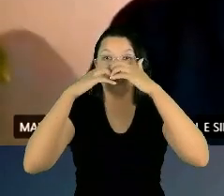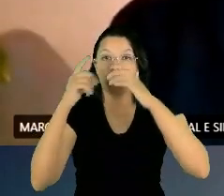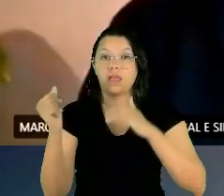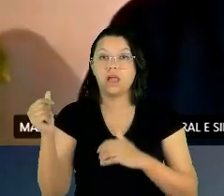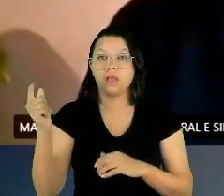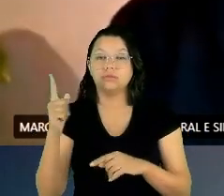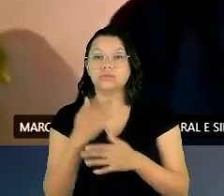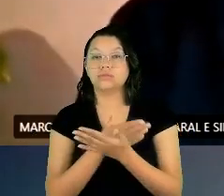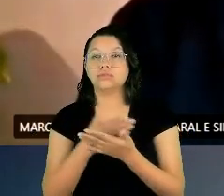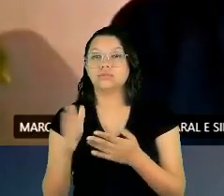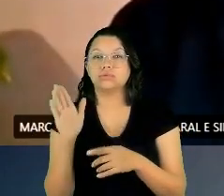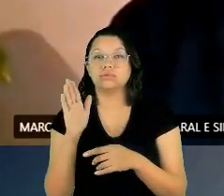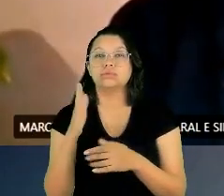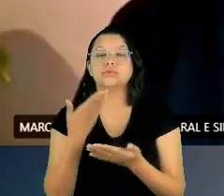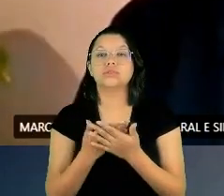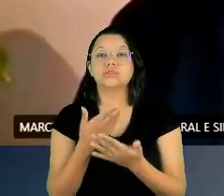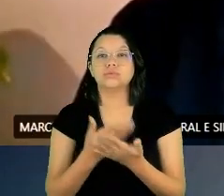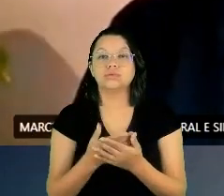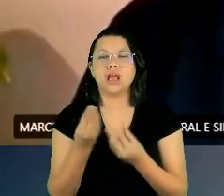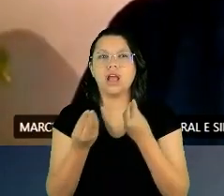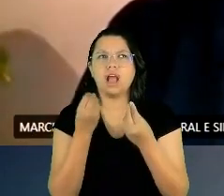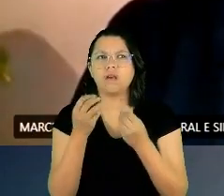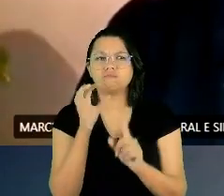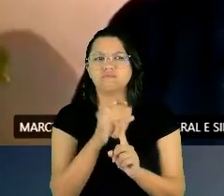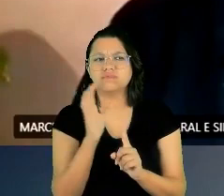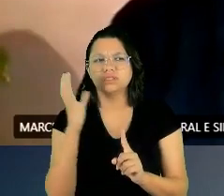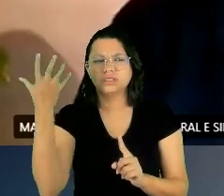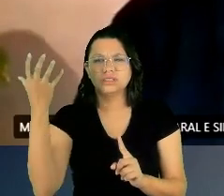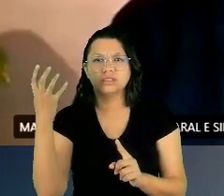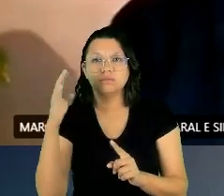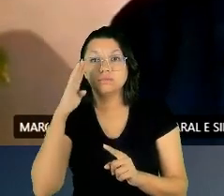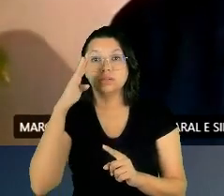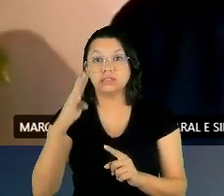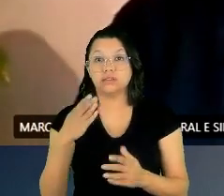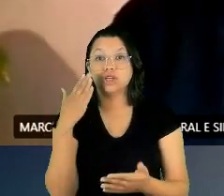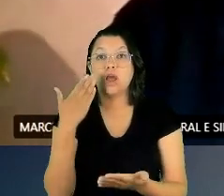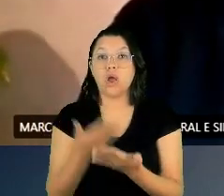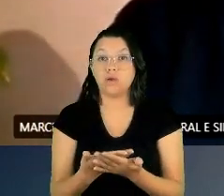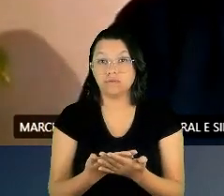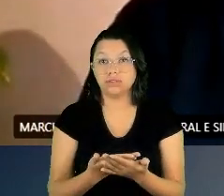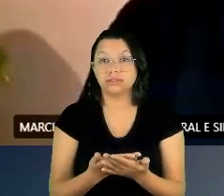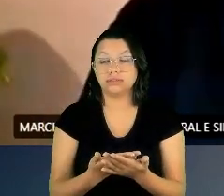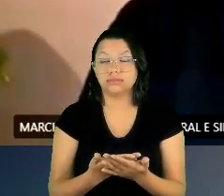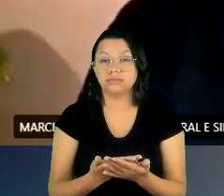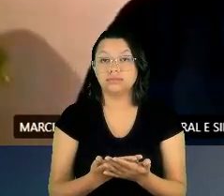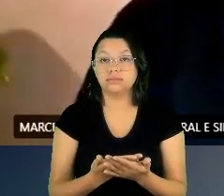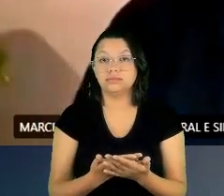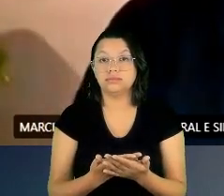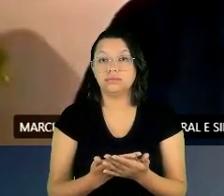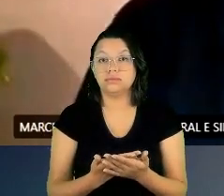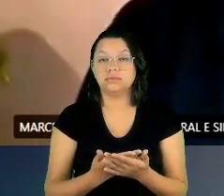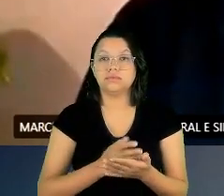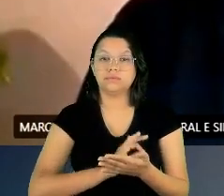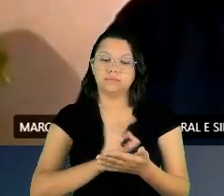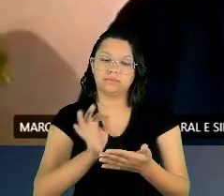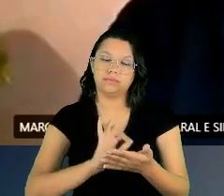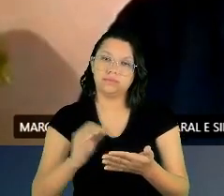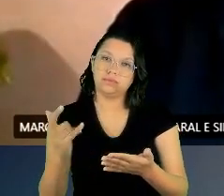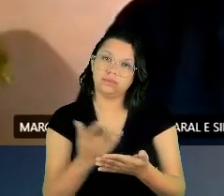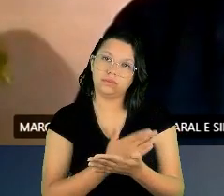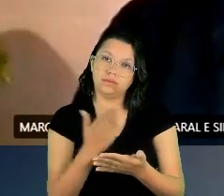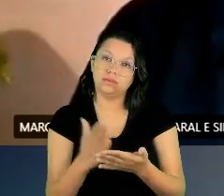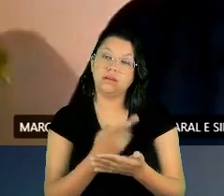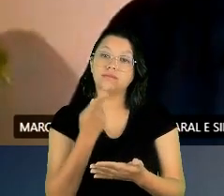que começou a estudar o papel da ocitocina na tomada de decisão, principalmente em confiança. E